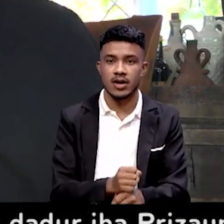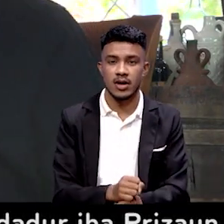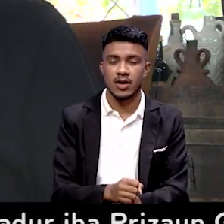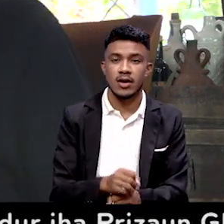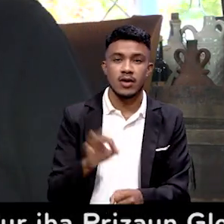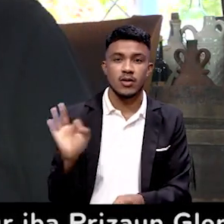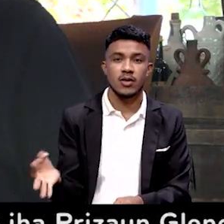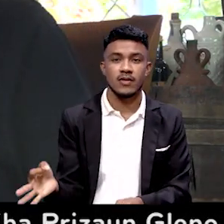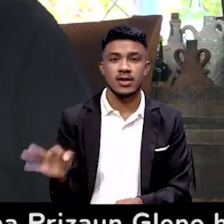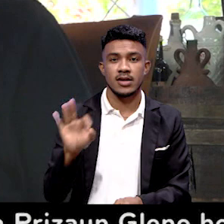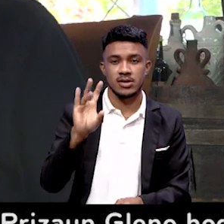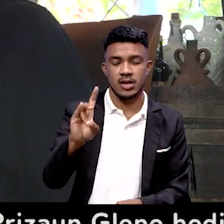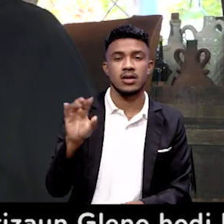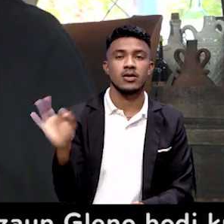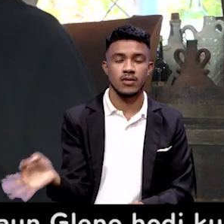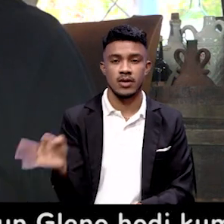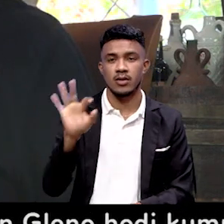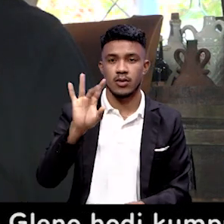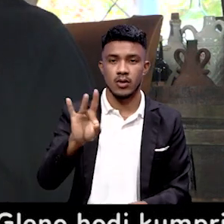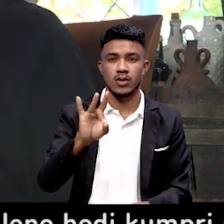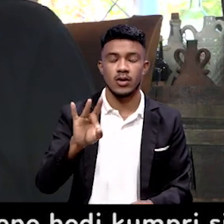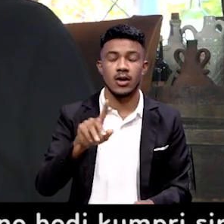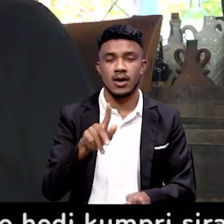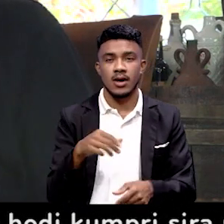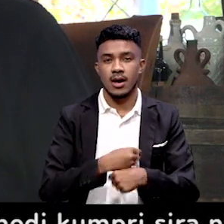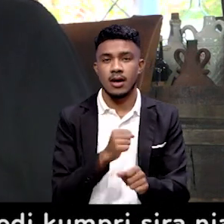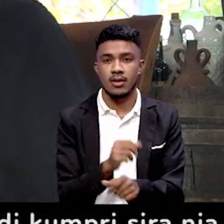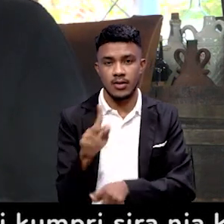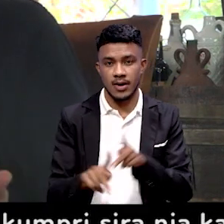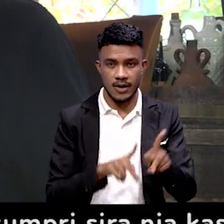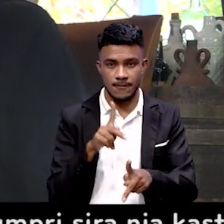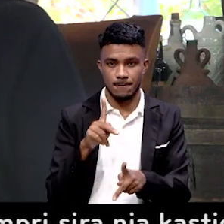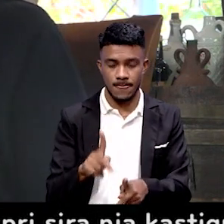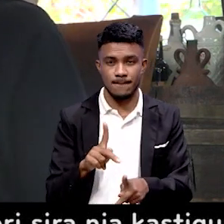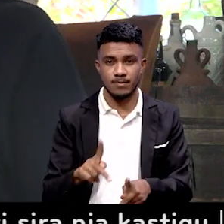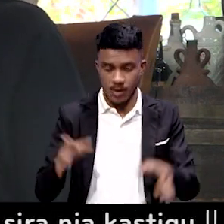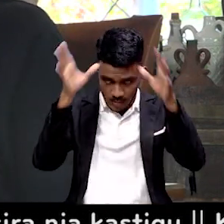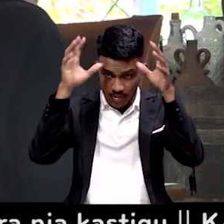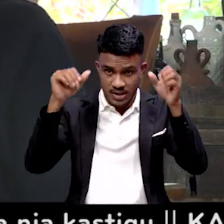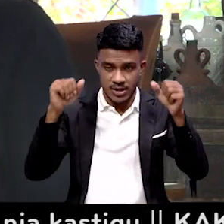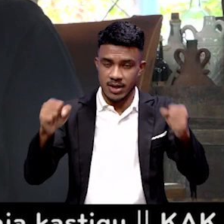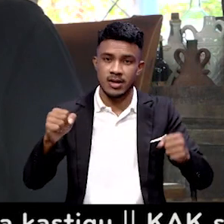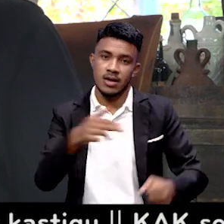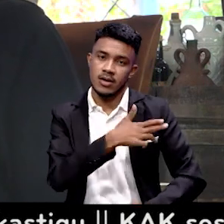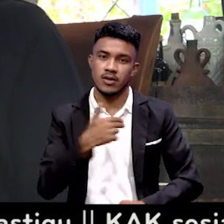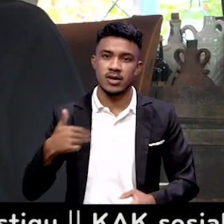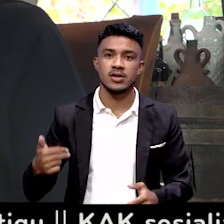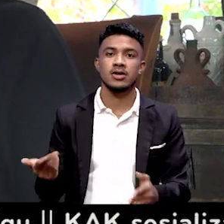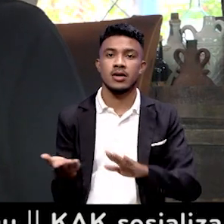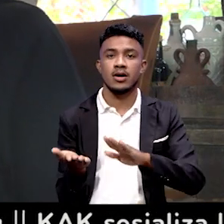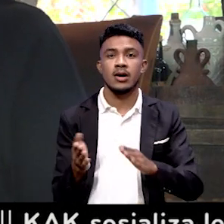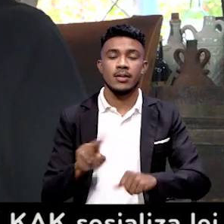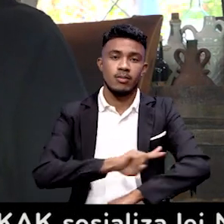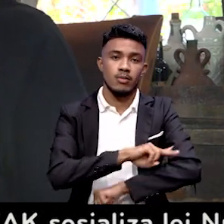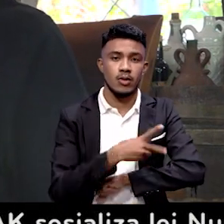o Arthur Mono, Prêmio Nobel de Paz, e o referêndum, acordo de maio, 5